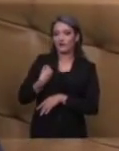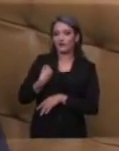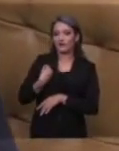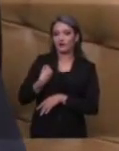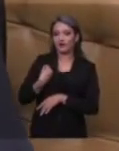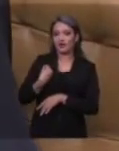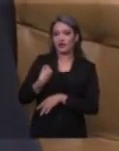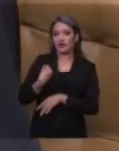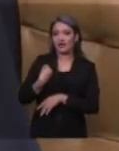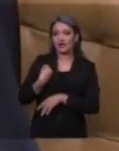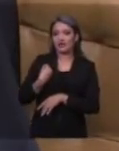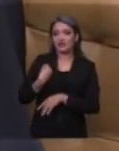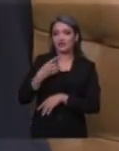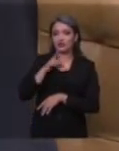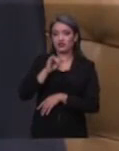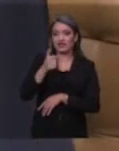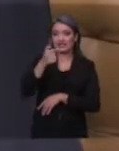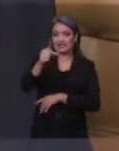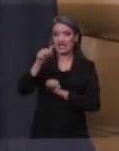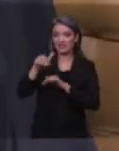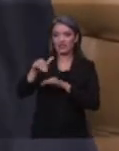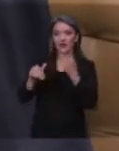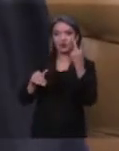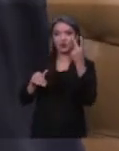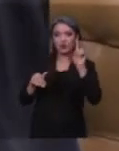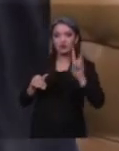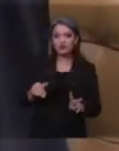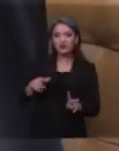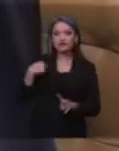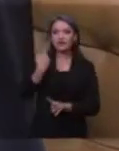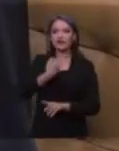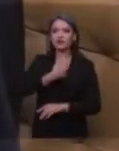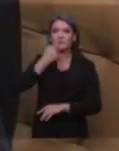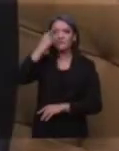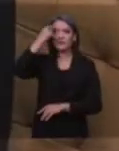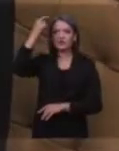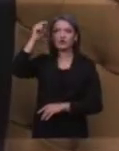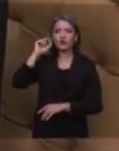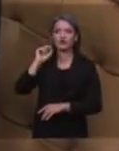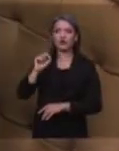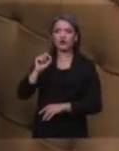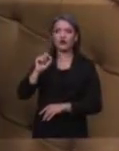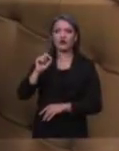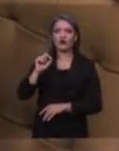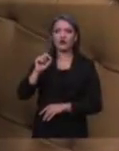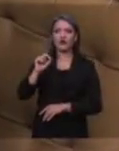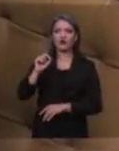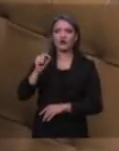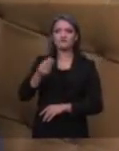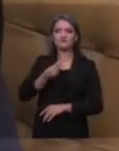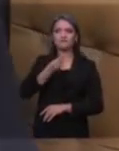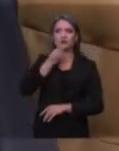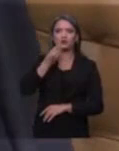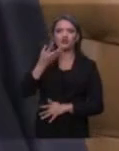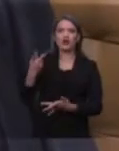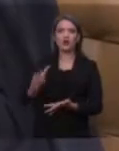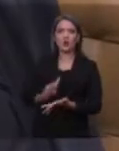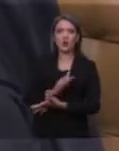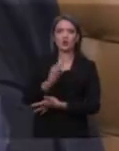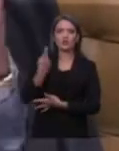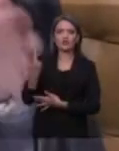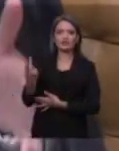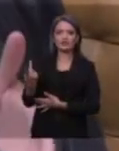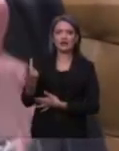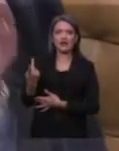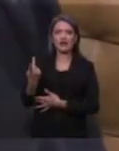7 de setembro, em que imaginávamos que aquilo poderia descambar para